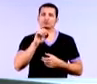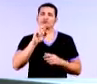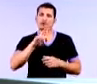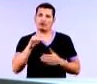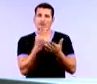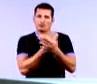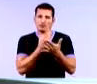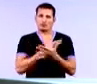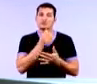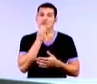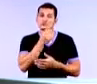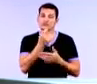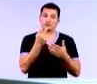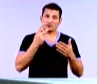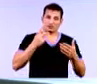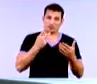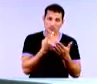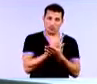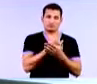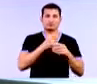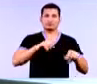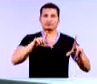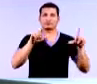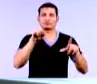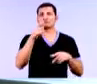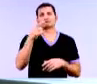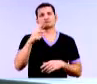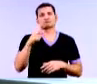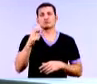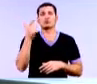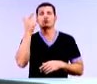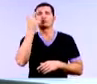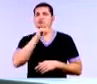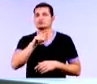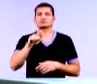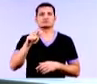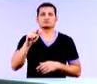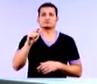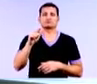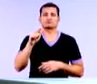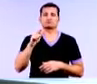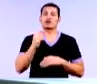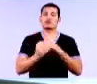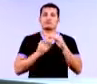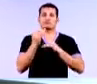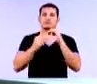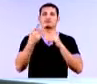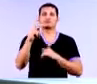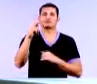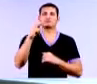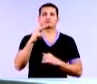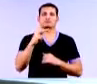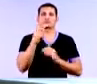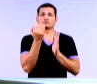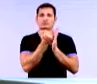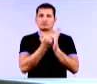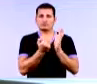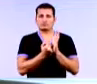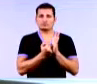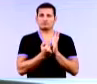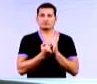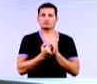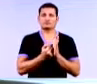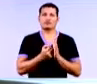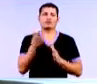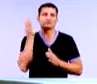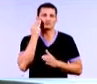vai conseguir ter sucesso no desenvolvimento do seu programa. Aí fica, né? Às vezes, testa uma vez, testa duas vezes, testa